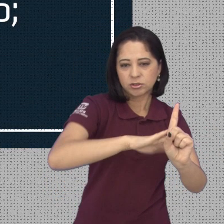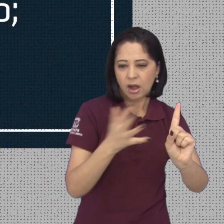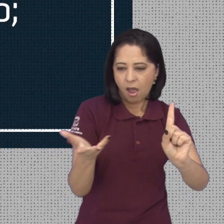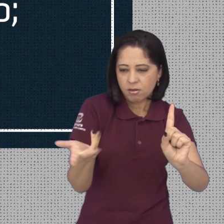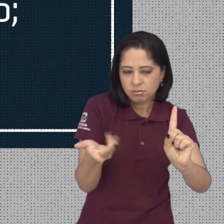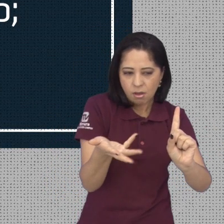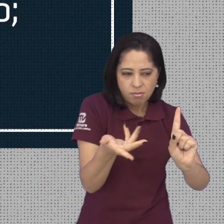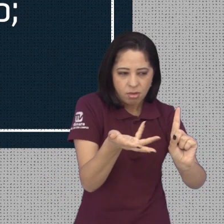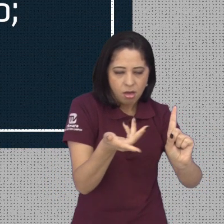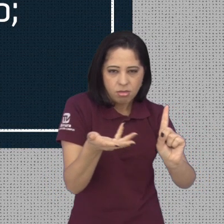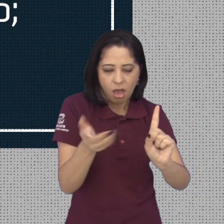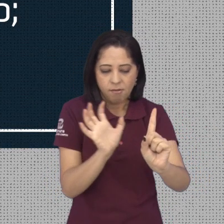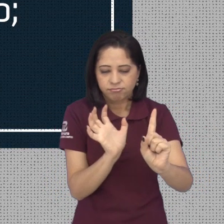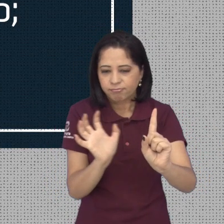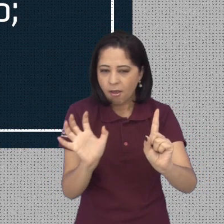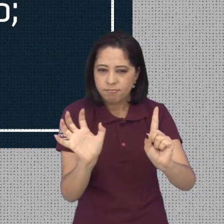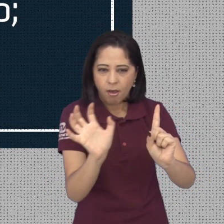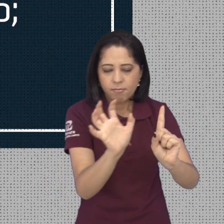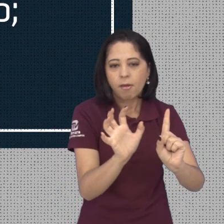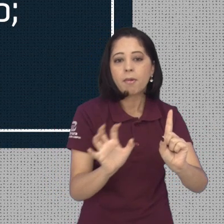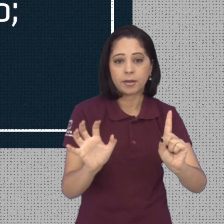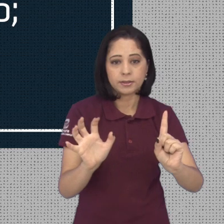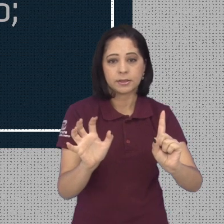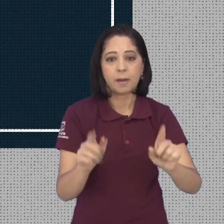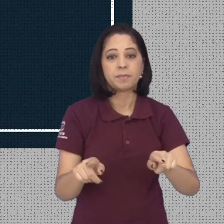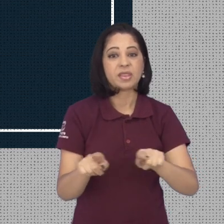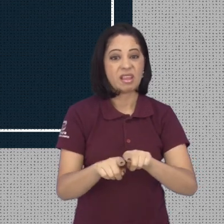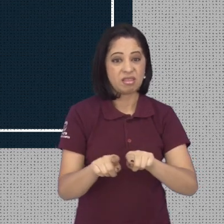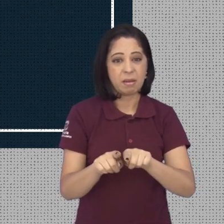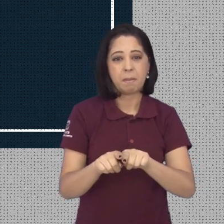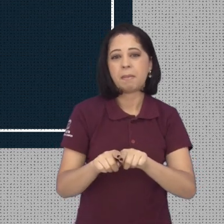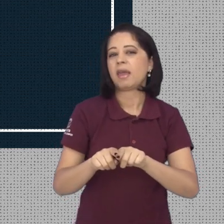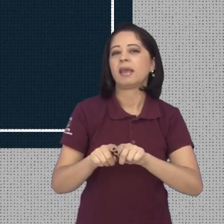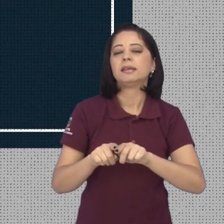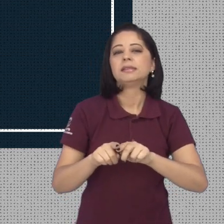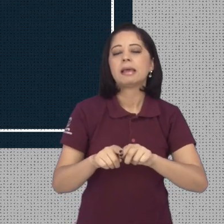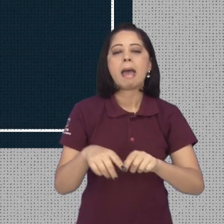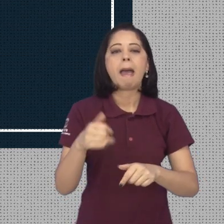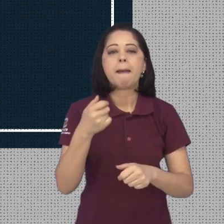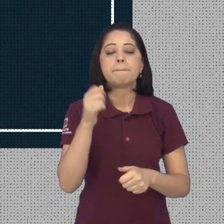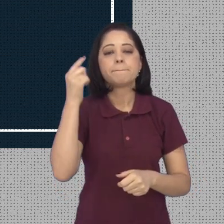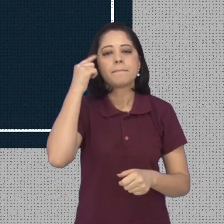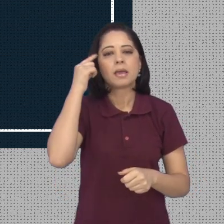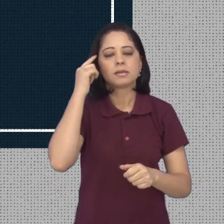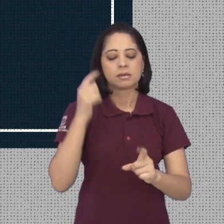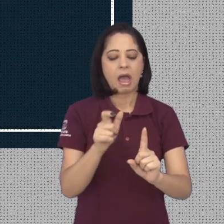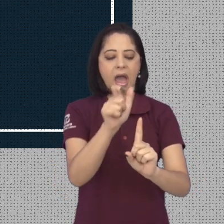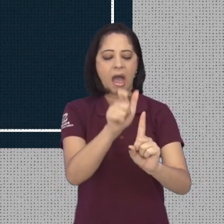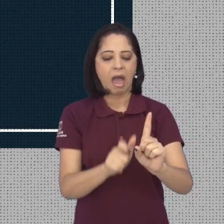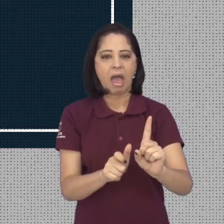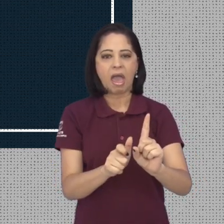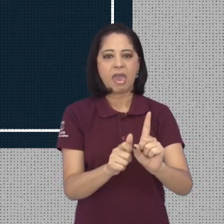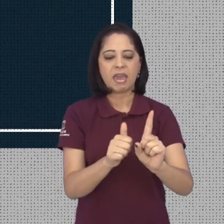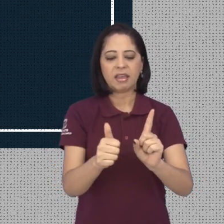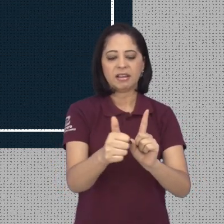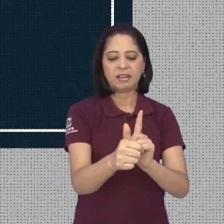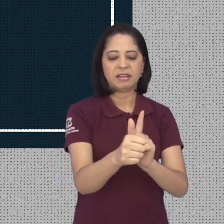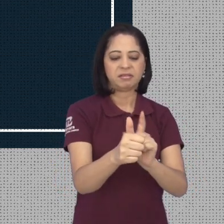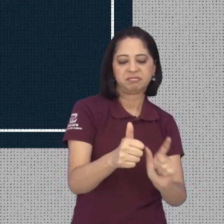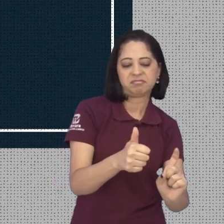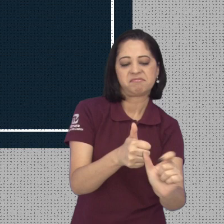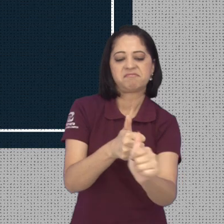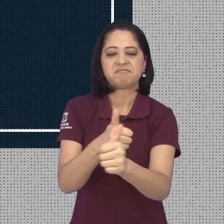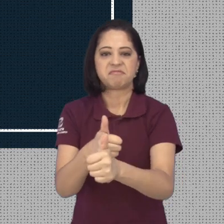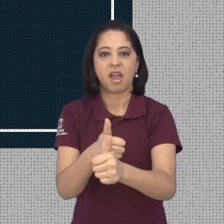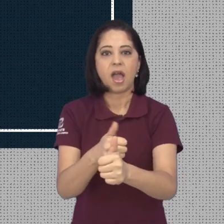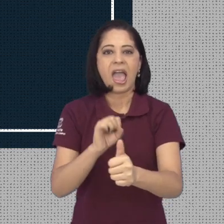seja nas sessões legislativas ou fora delas, a percepção de vantagens pecuniárias e de qualquer